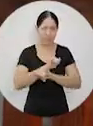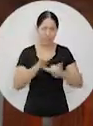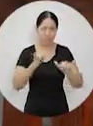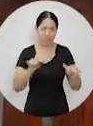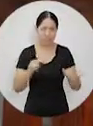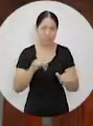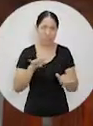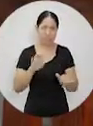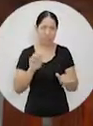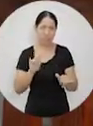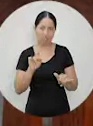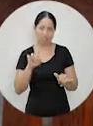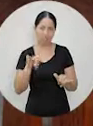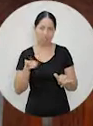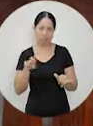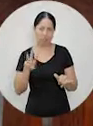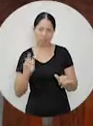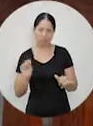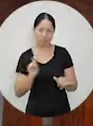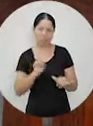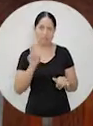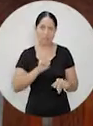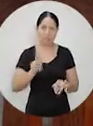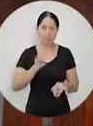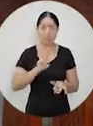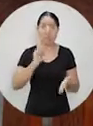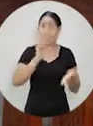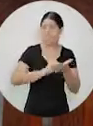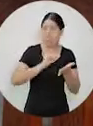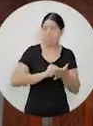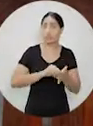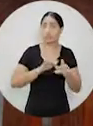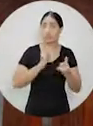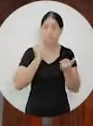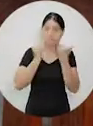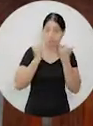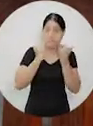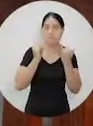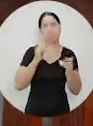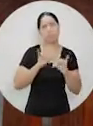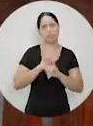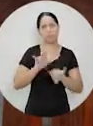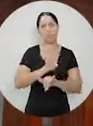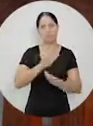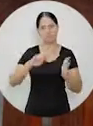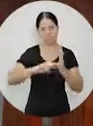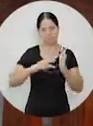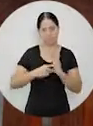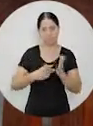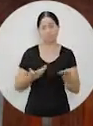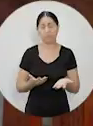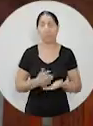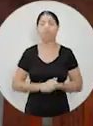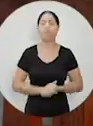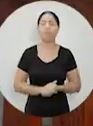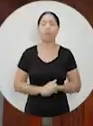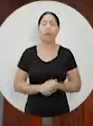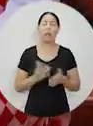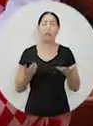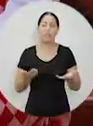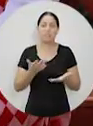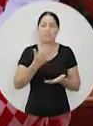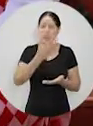usa, tá? Fake news. Nós costumamos usar desinformação, que é uma palavra mais precisa para definir esse tipo de